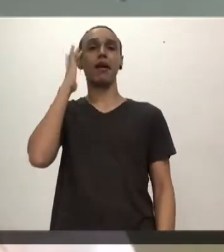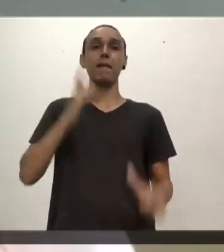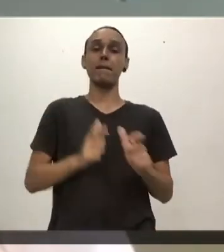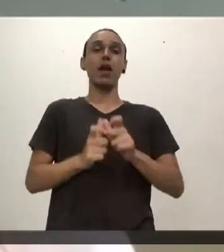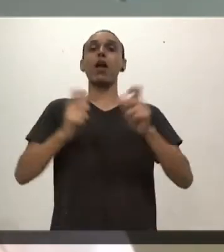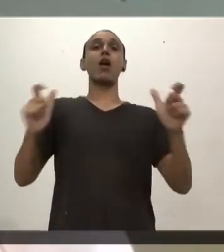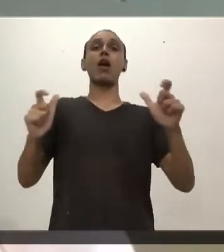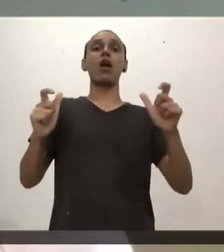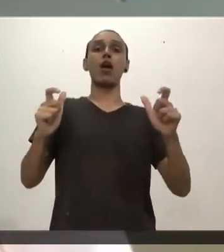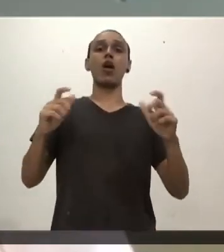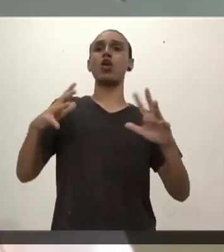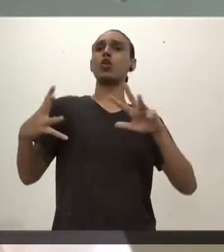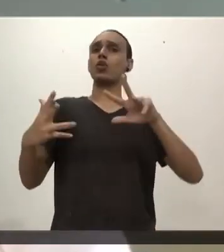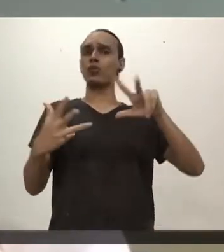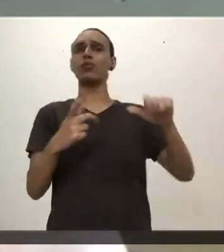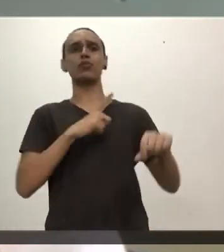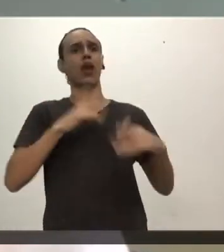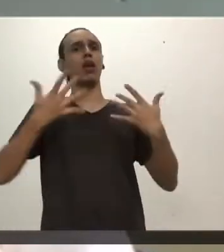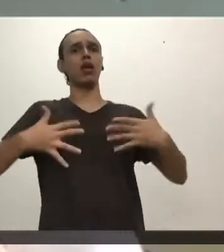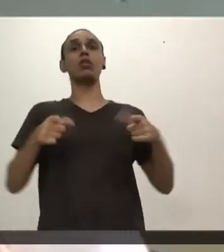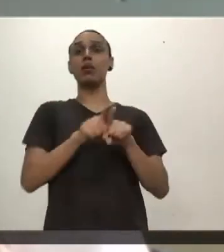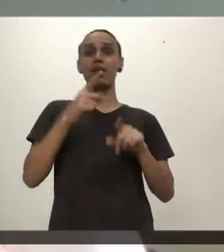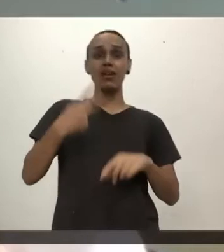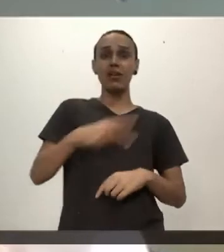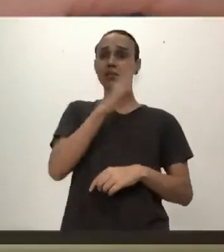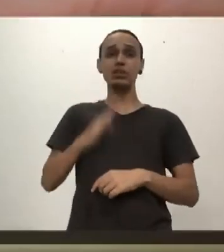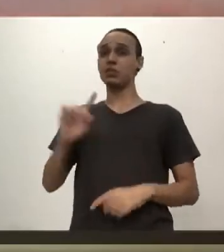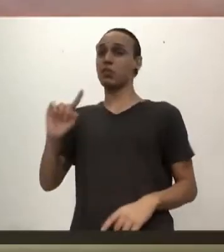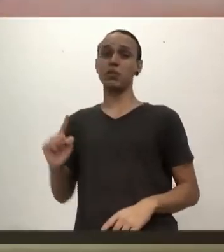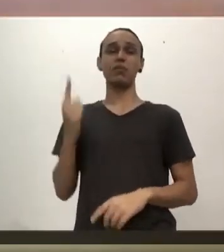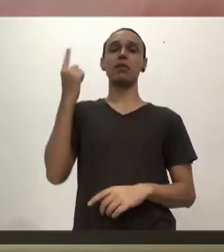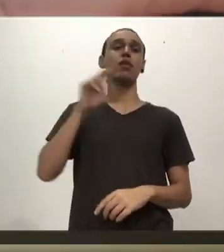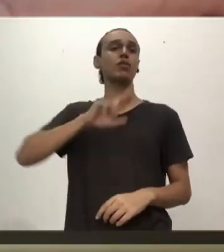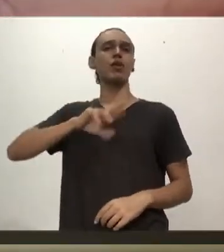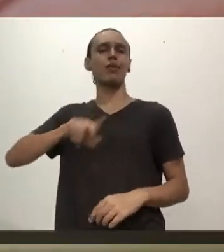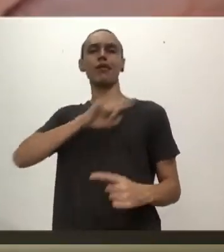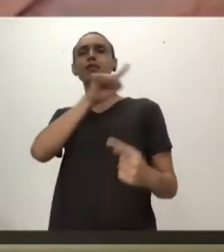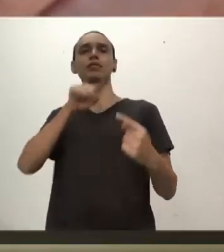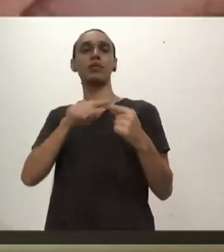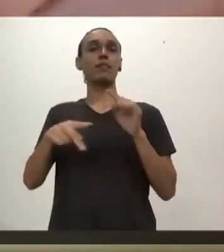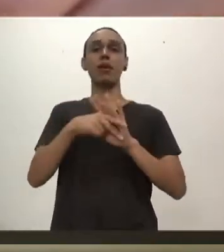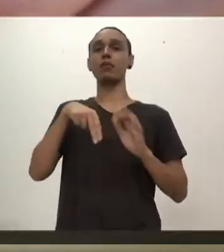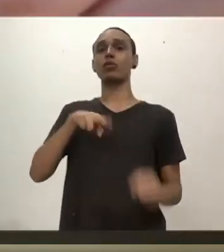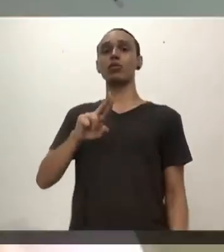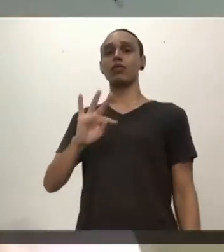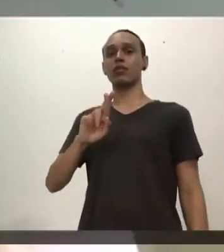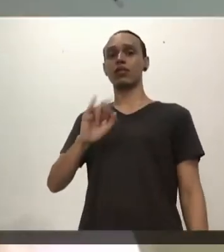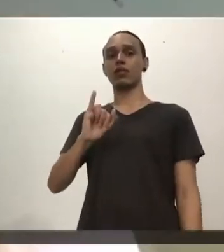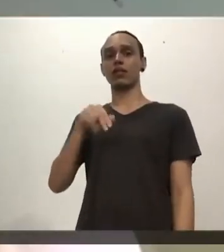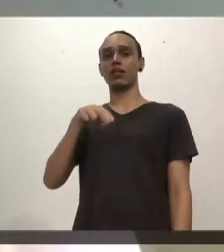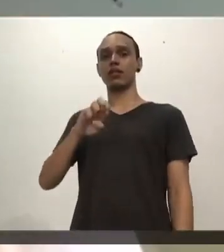padrões alimentares no mundo, né, e o maior já feito no Brasil. Apesar de não ser o objetivo do Nutrinet